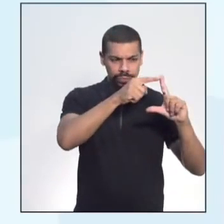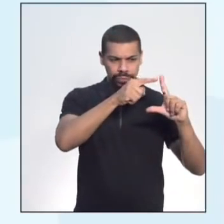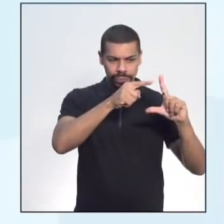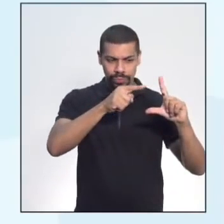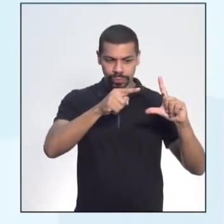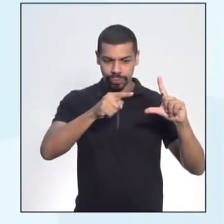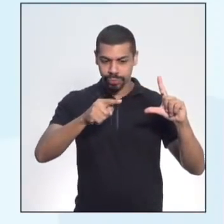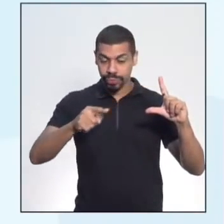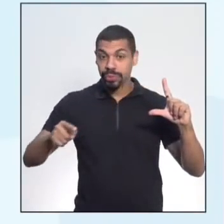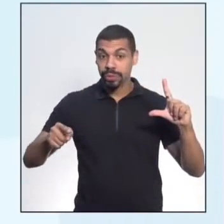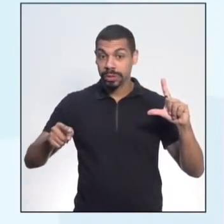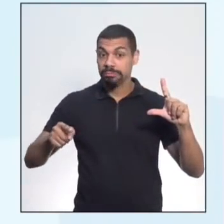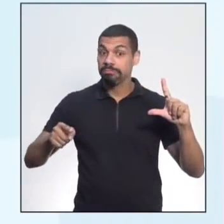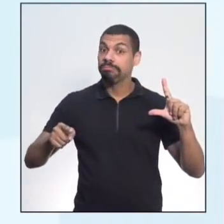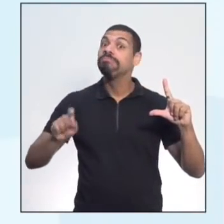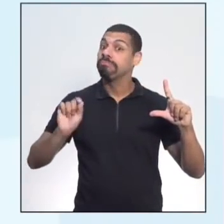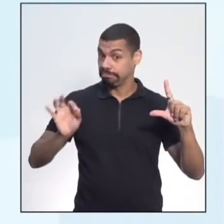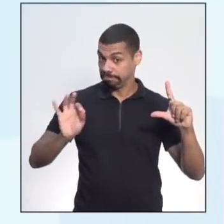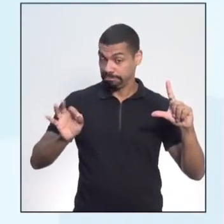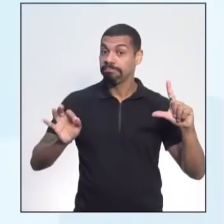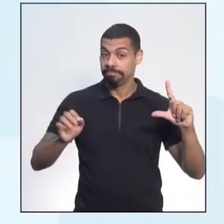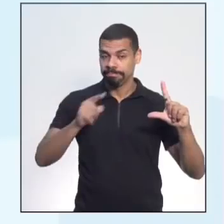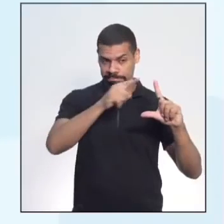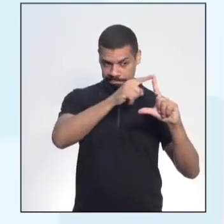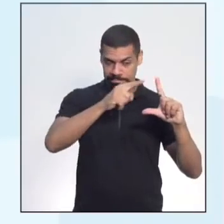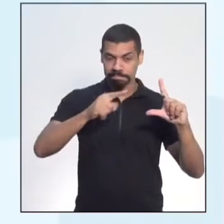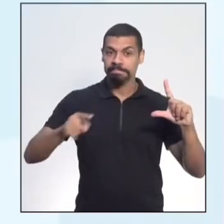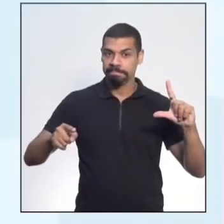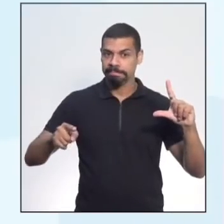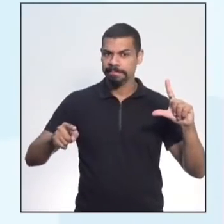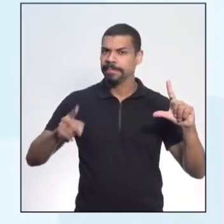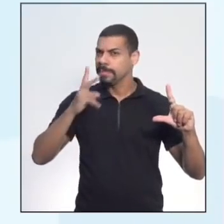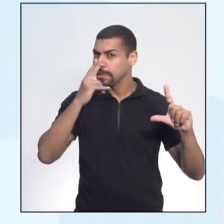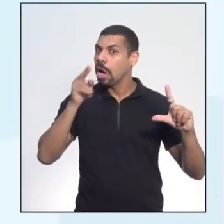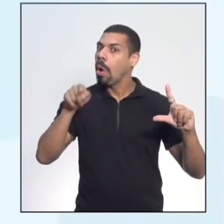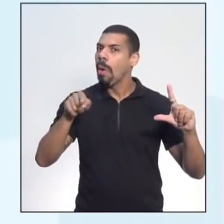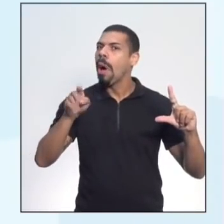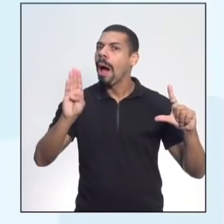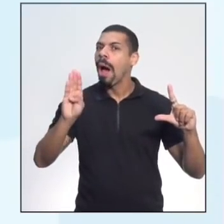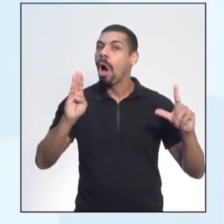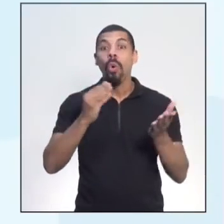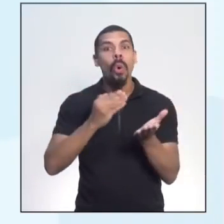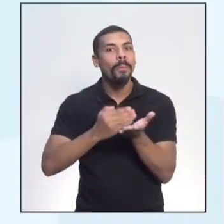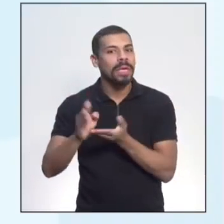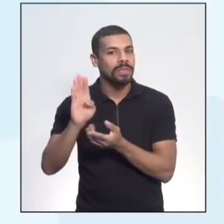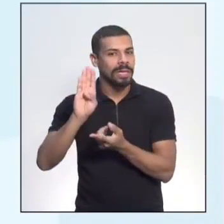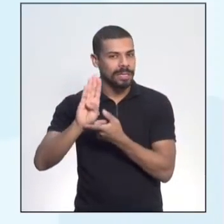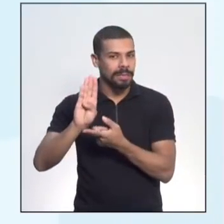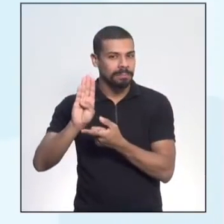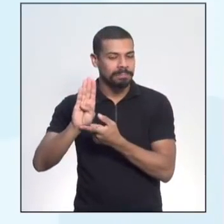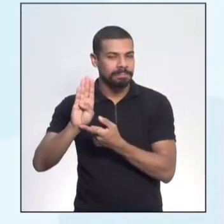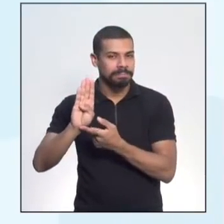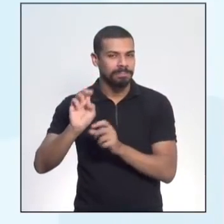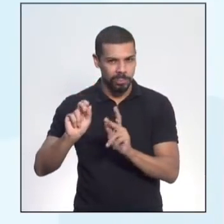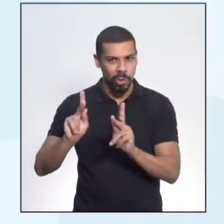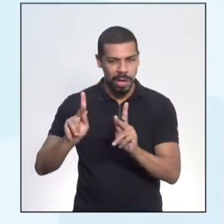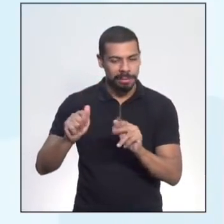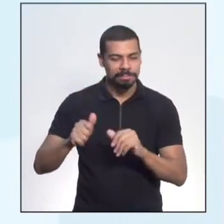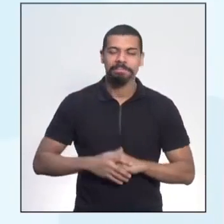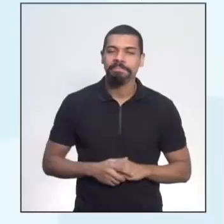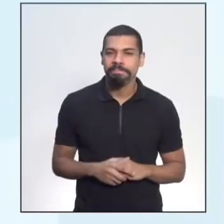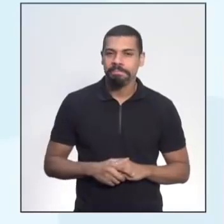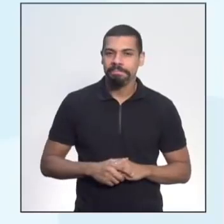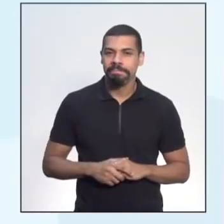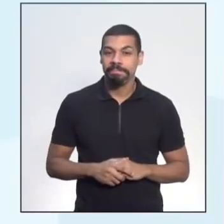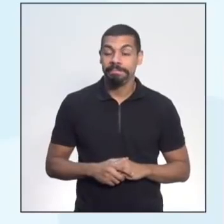está descendo, ele é decrescente. Então, a gente já quer a alternativa que começa com a letra B, que é o gráfico decrescente. Tudo